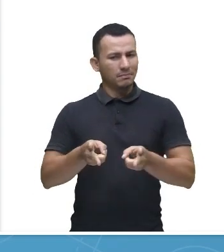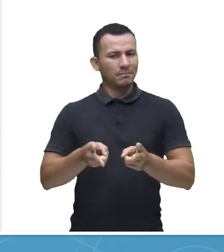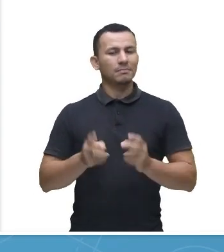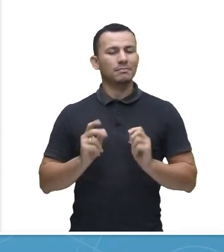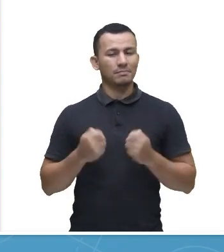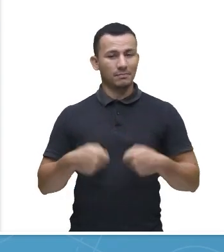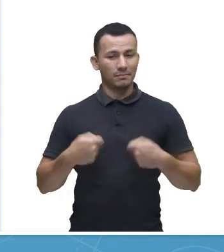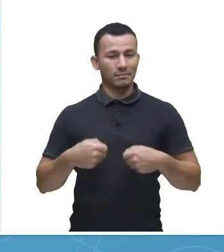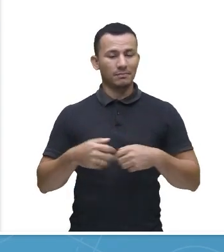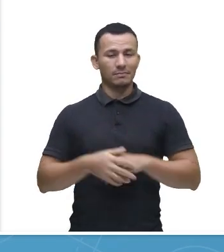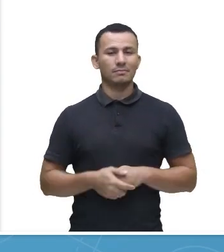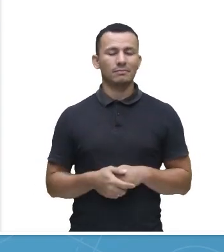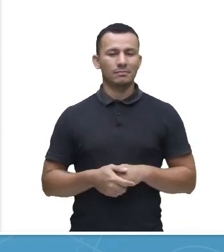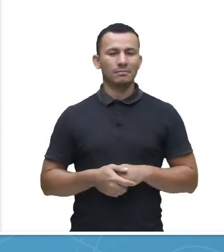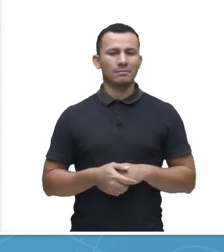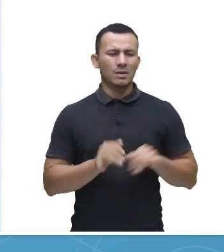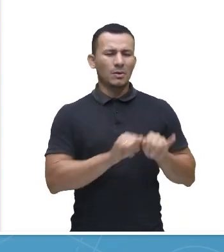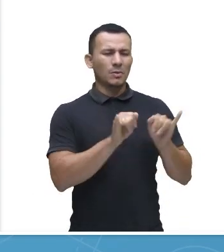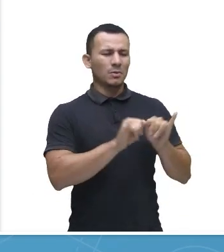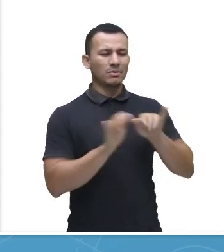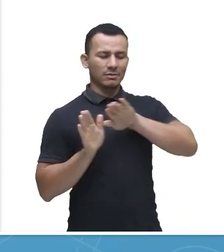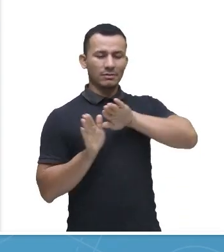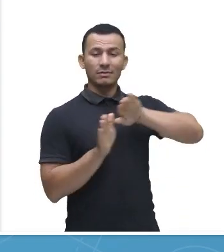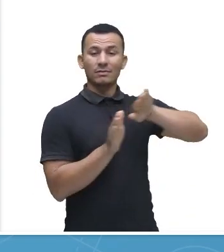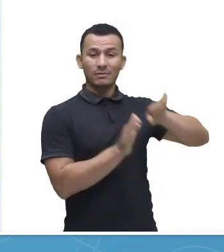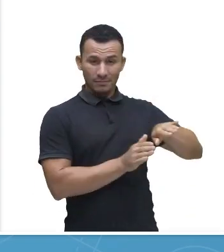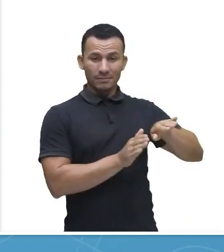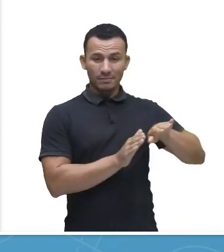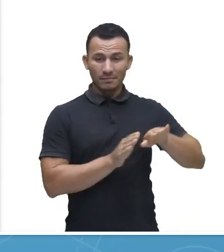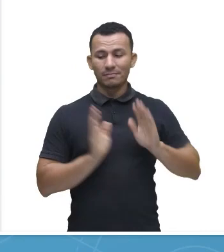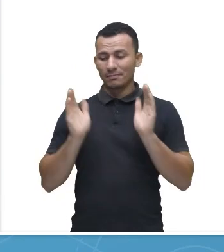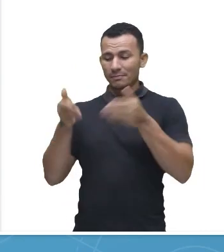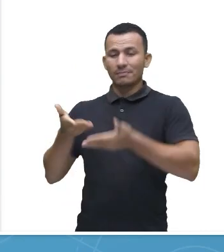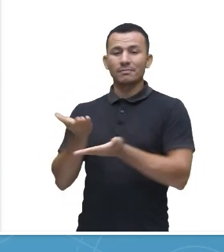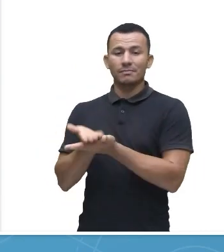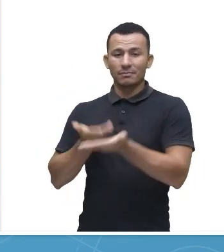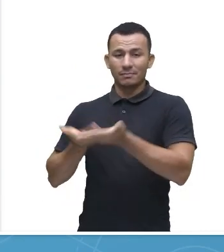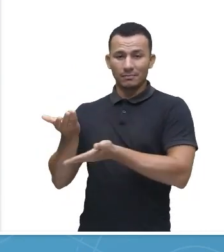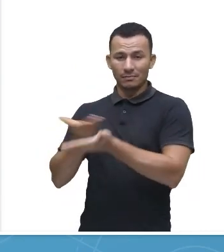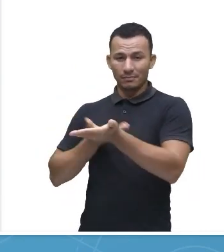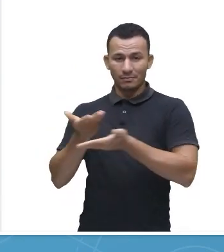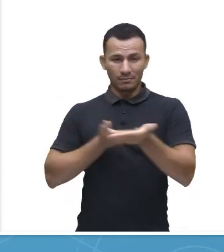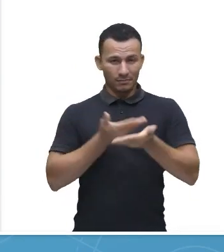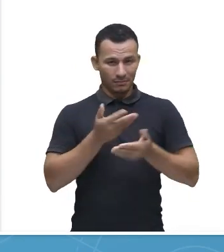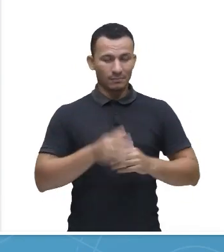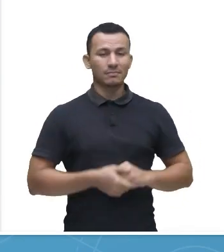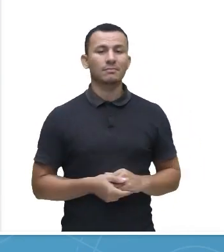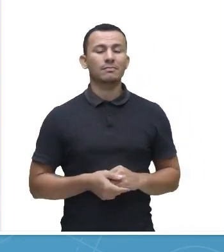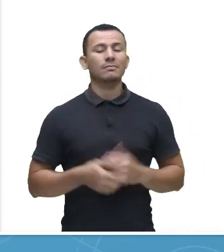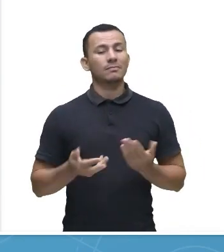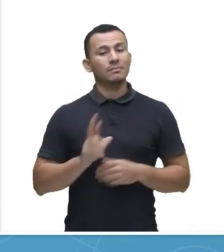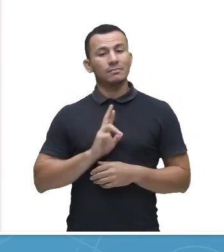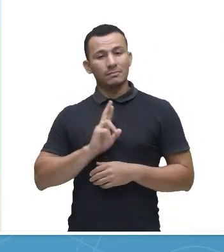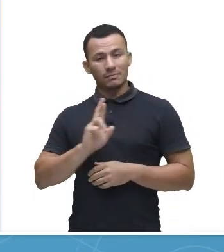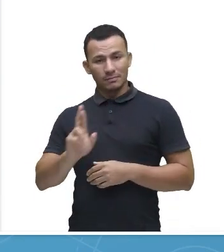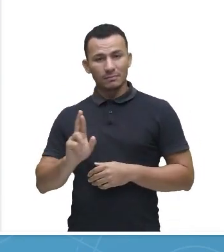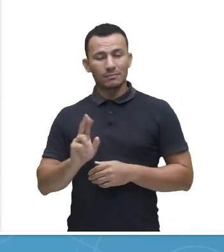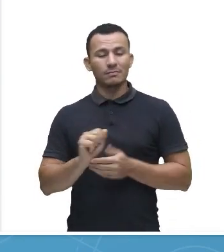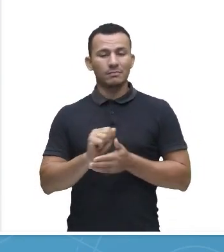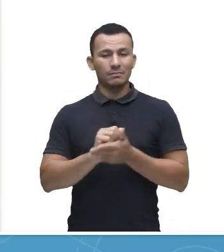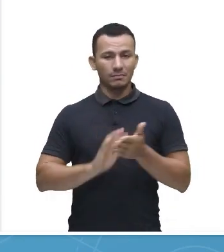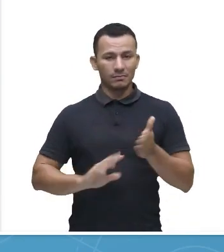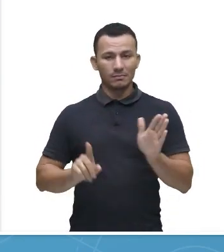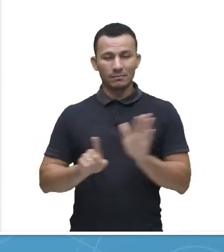né? Menos conversas paralelas e mais interatividade aqui com a gente. Então vamos responder aí a